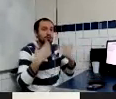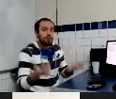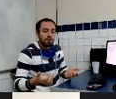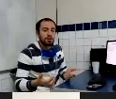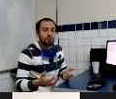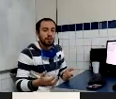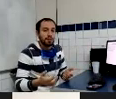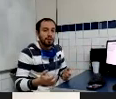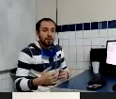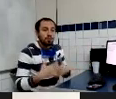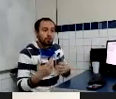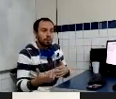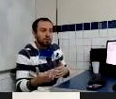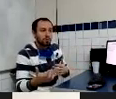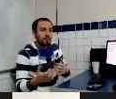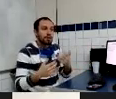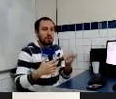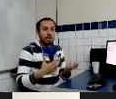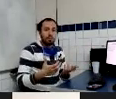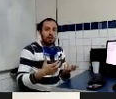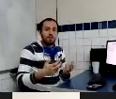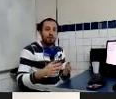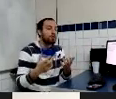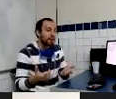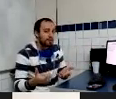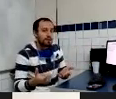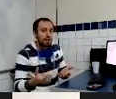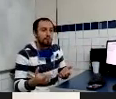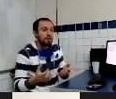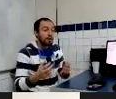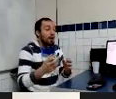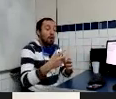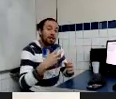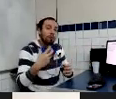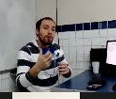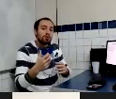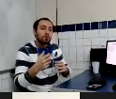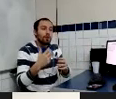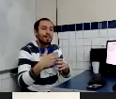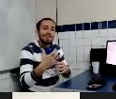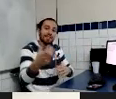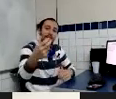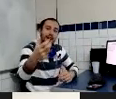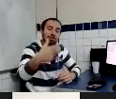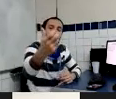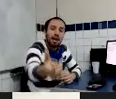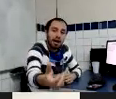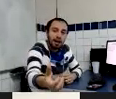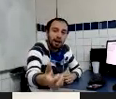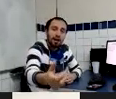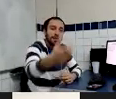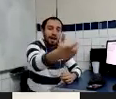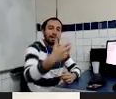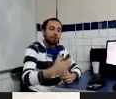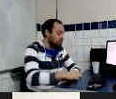tendo sobra de comida. Com sobra de comida eu tenho tempo livre. O eu faço com esse tempo livre? O que eu posso fazer que vai me ajudar